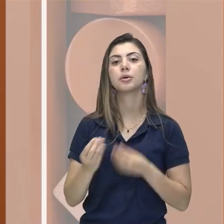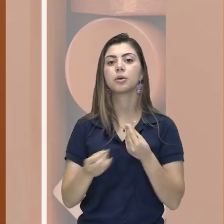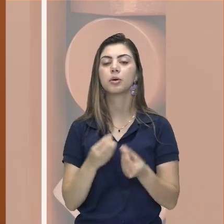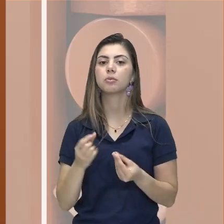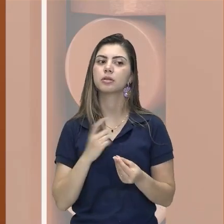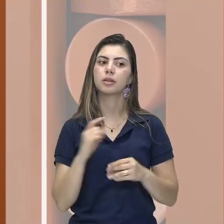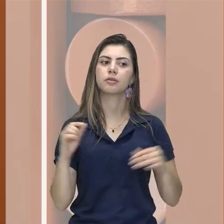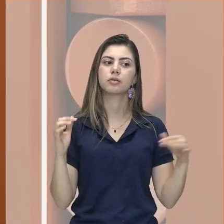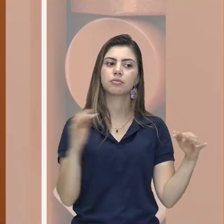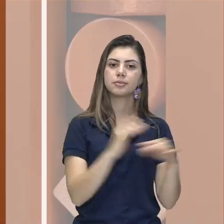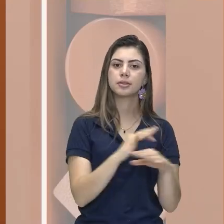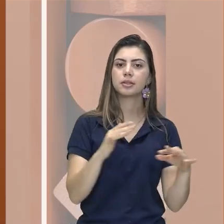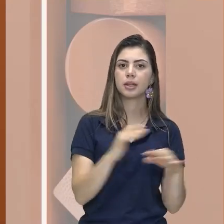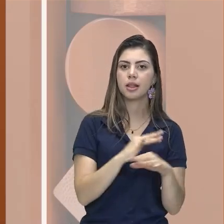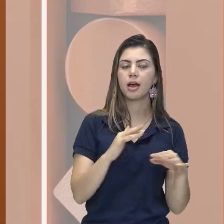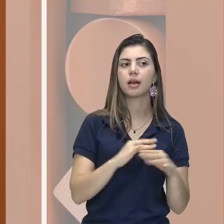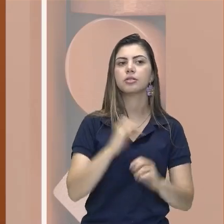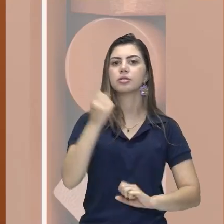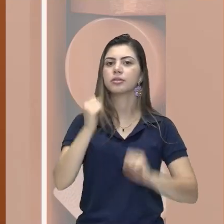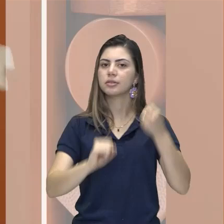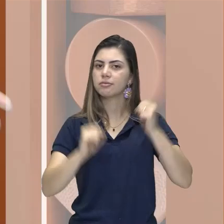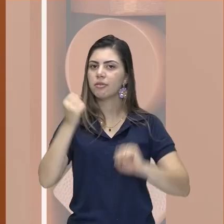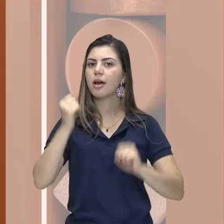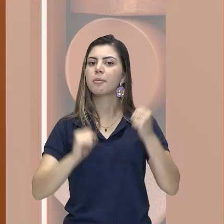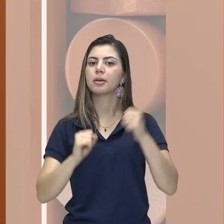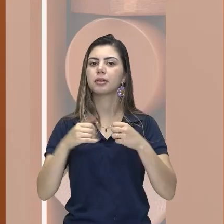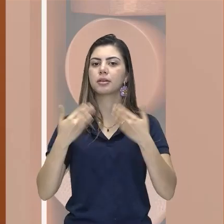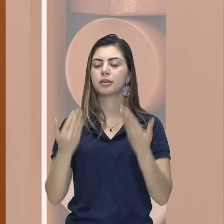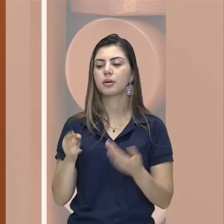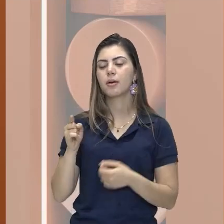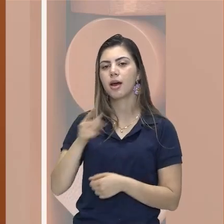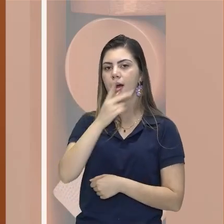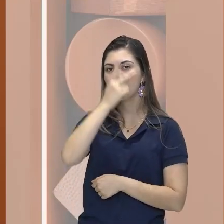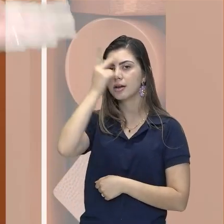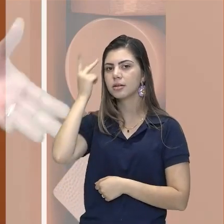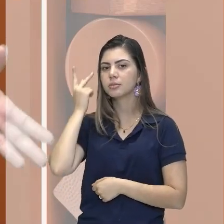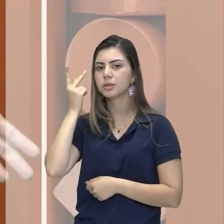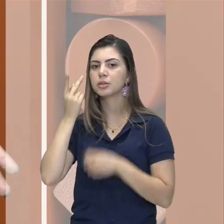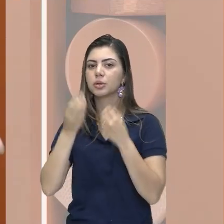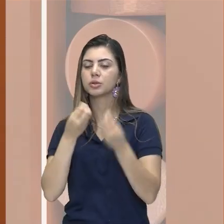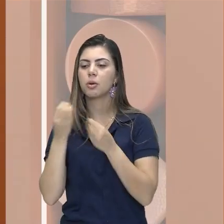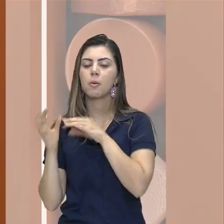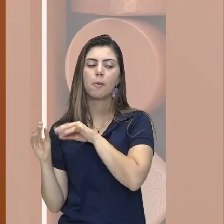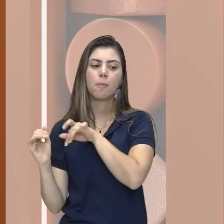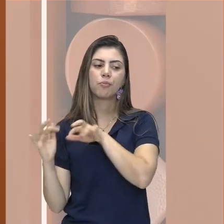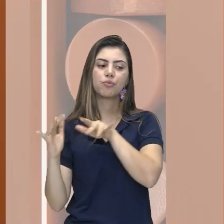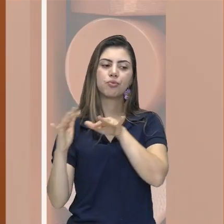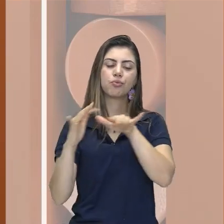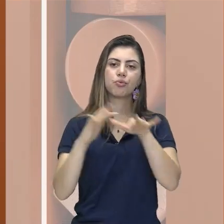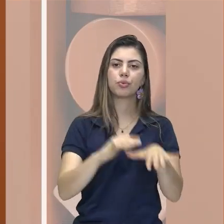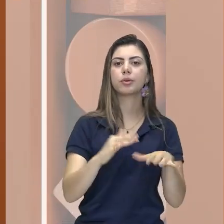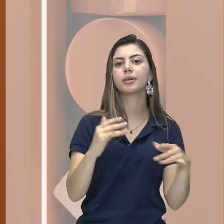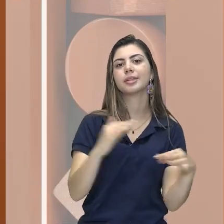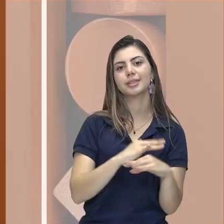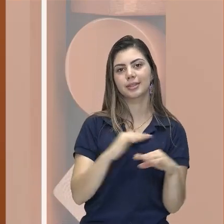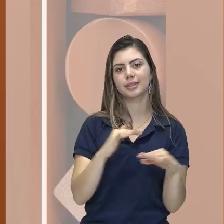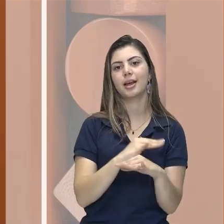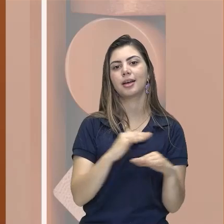urbano industrial. Né? Então, muitas pessoas elas já passam a migrar para